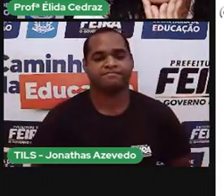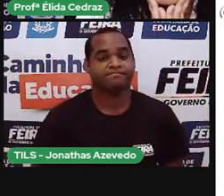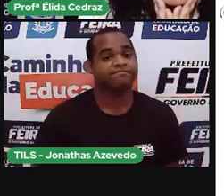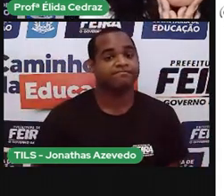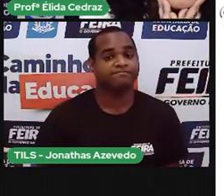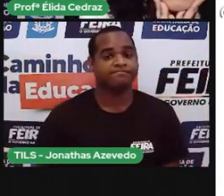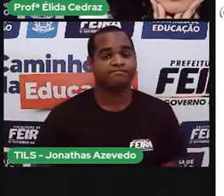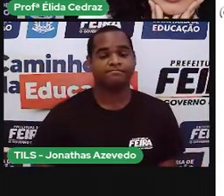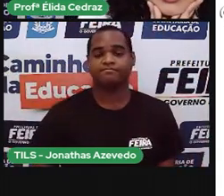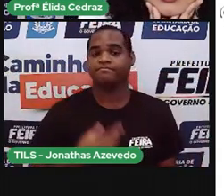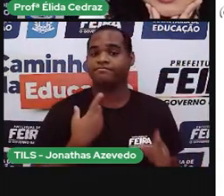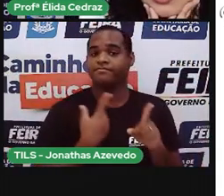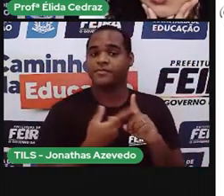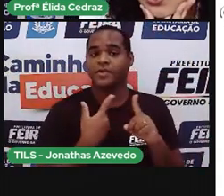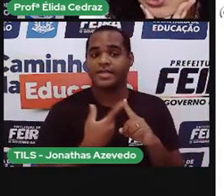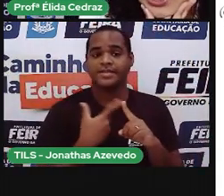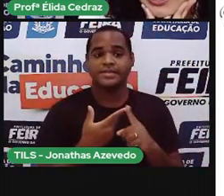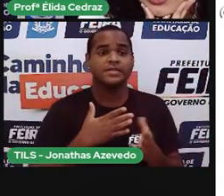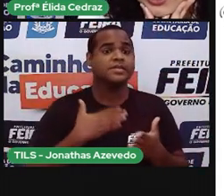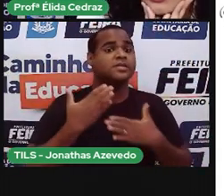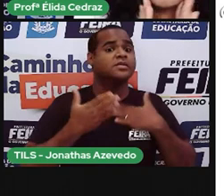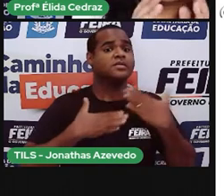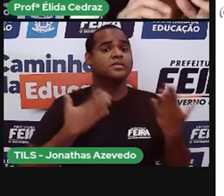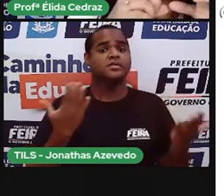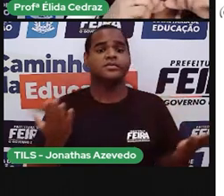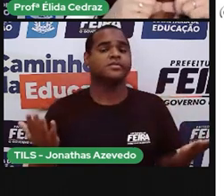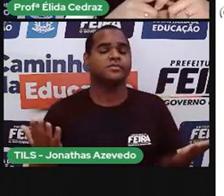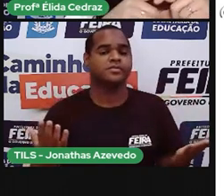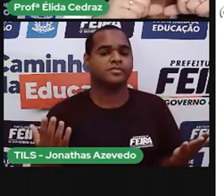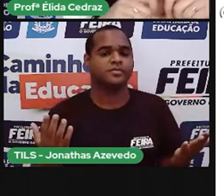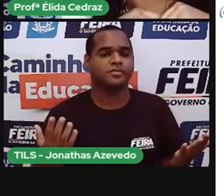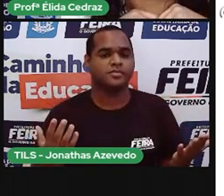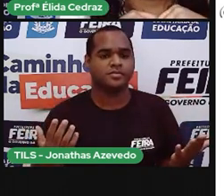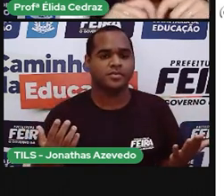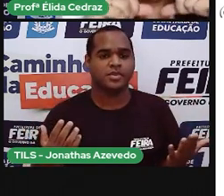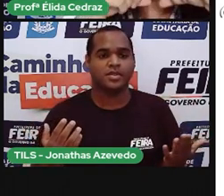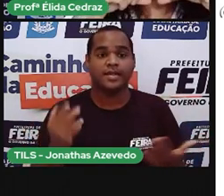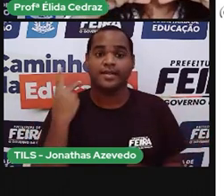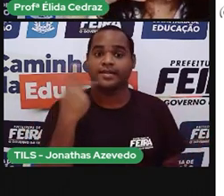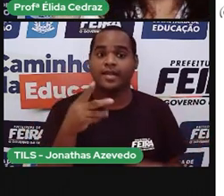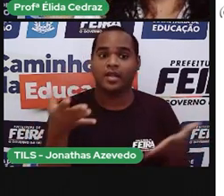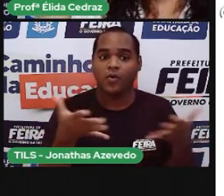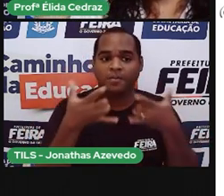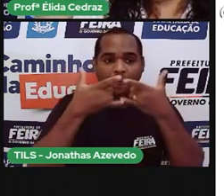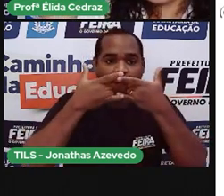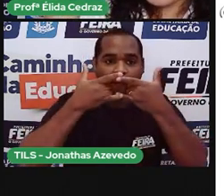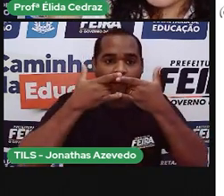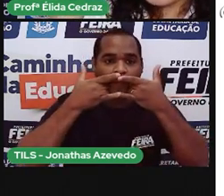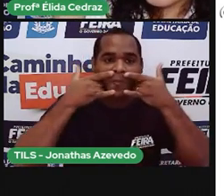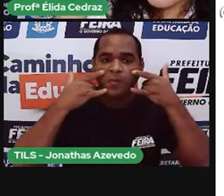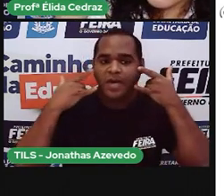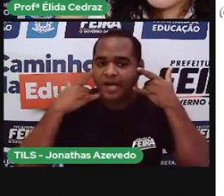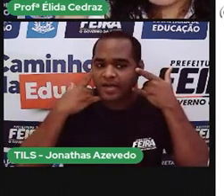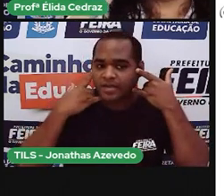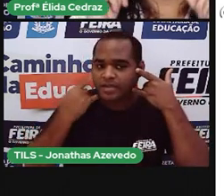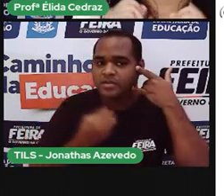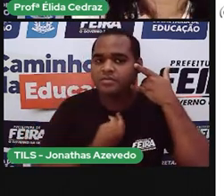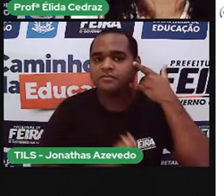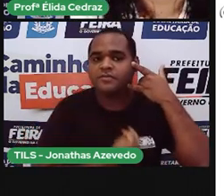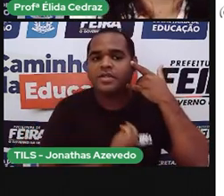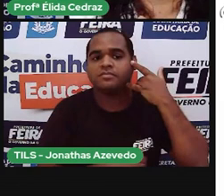Por que será que essa senhora está assim, assustada? Ó, é uma imagem recente. Ela está de